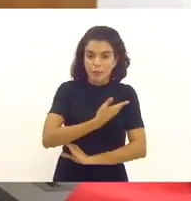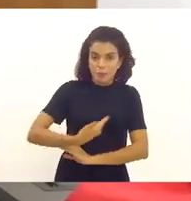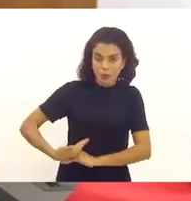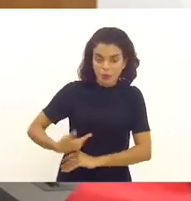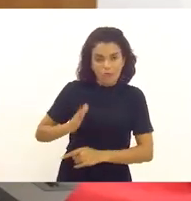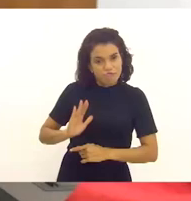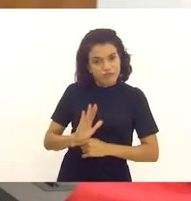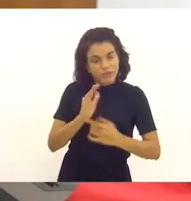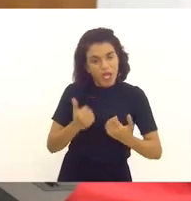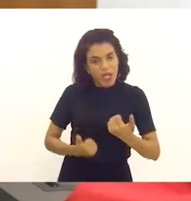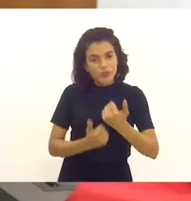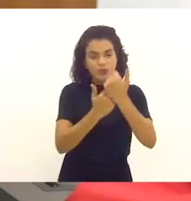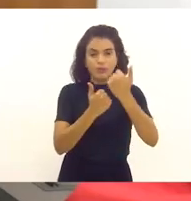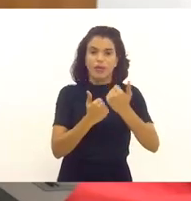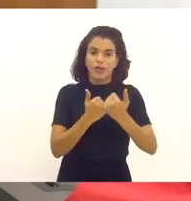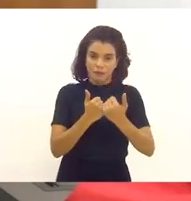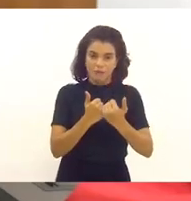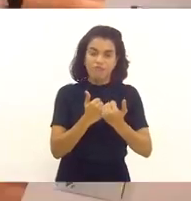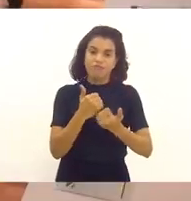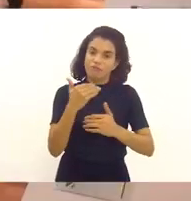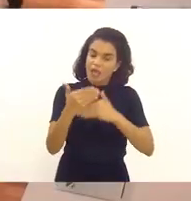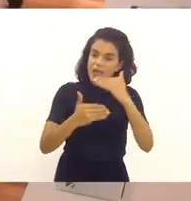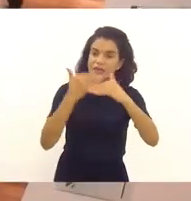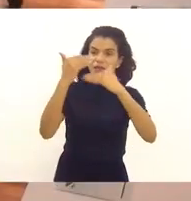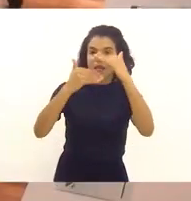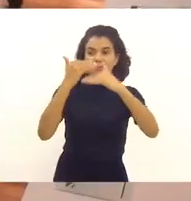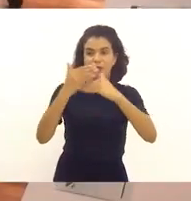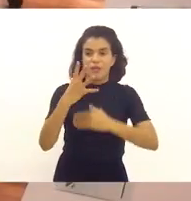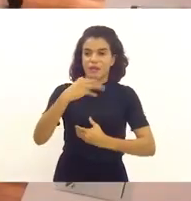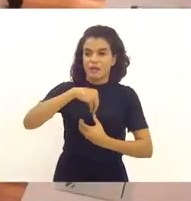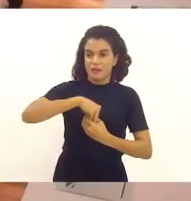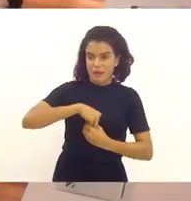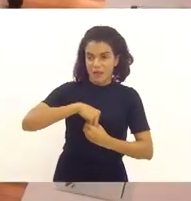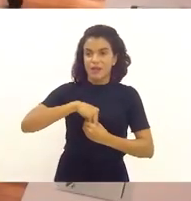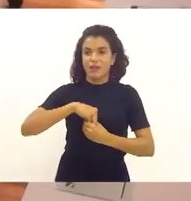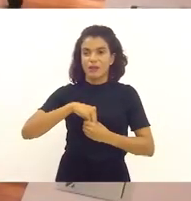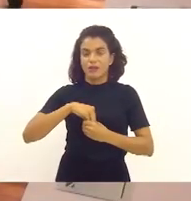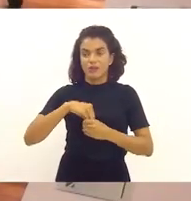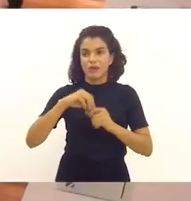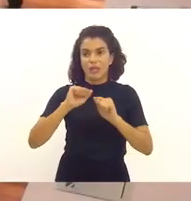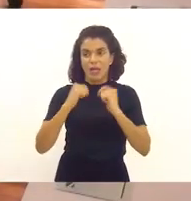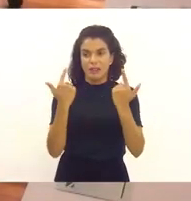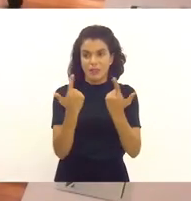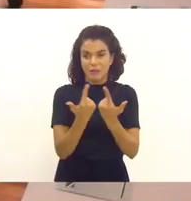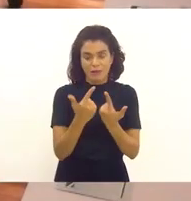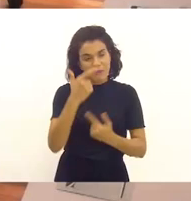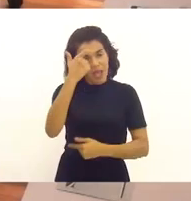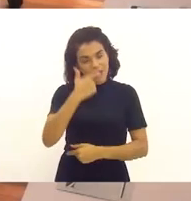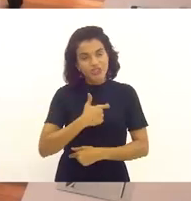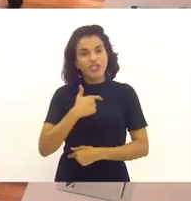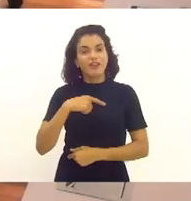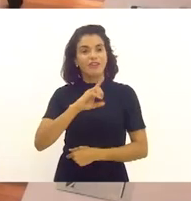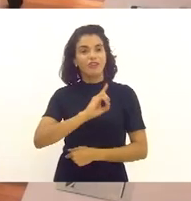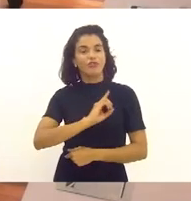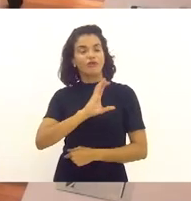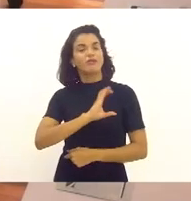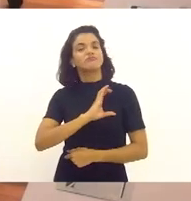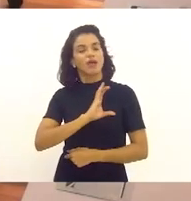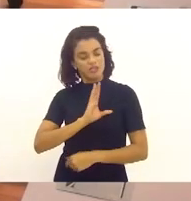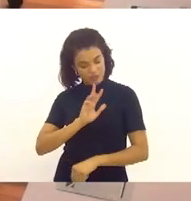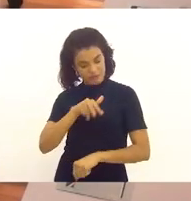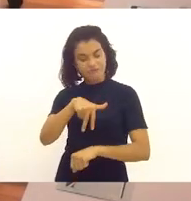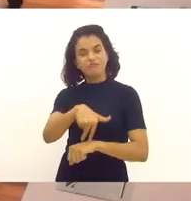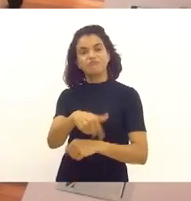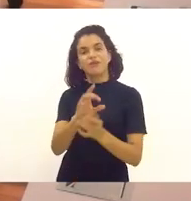para ajudar nessa sua caminhada que também dentro da da Assembleia a gente se coloca lá de Caxias mas a gente